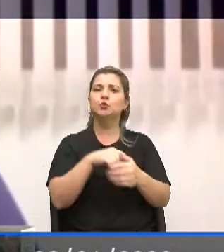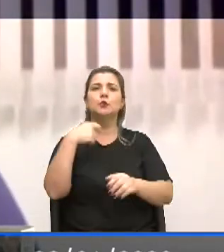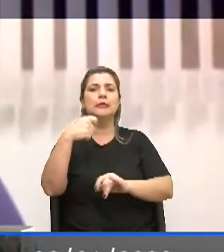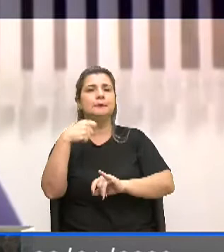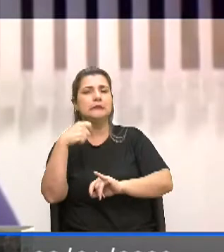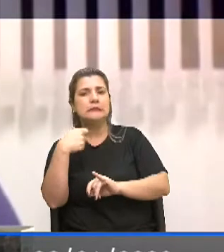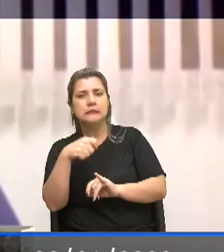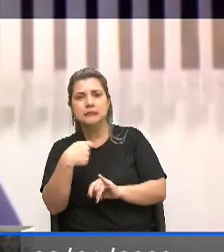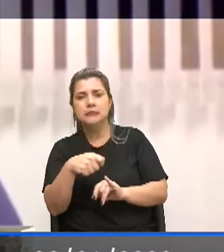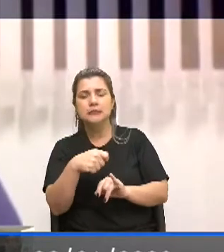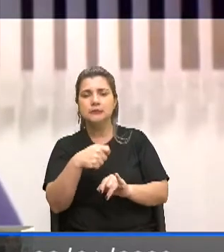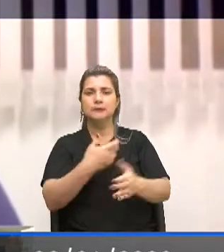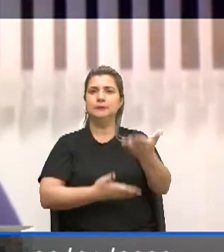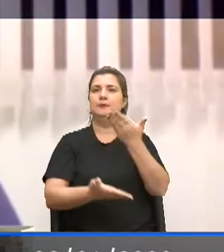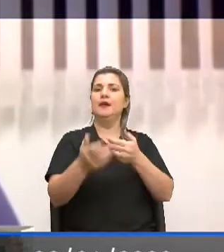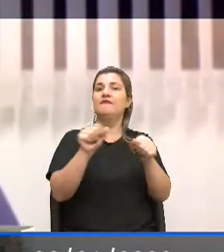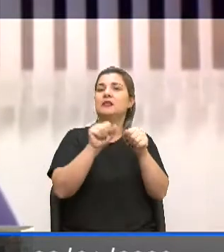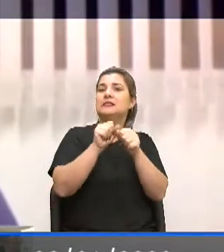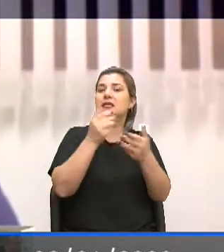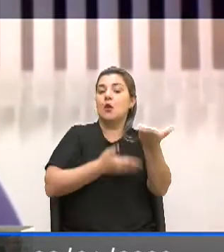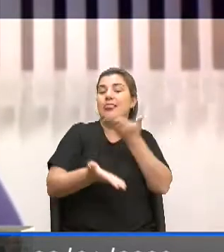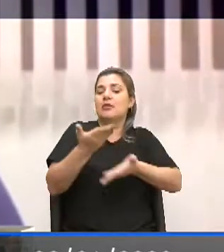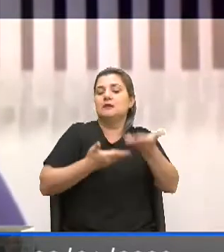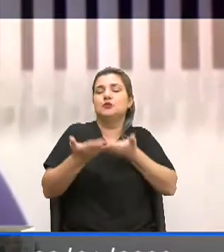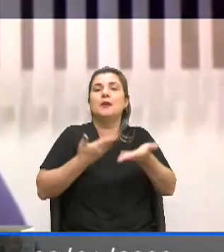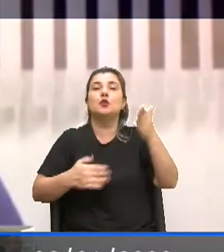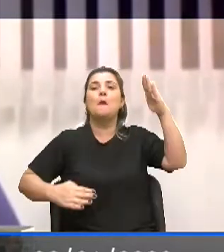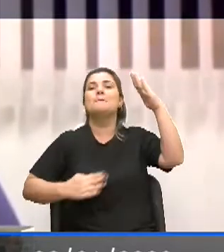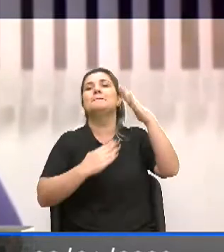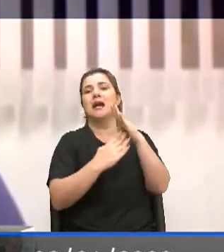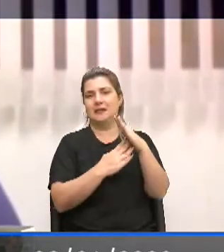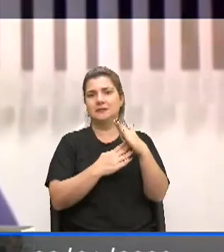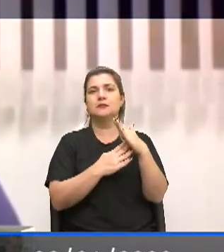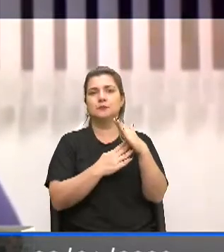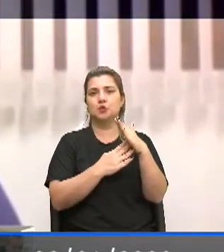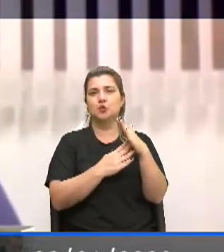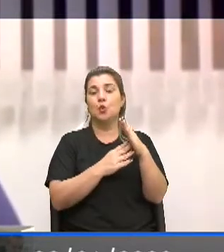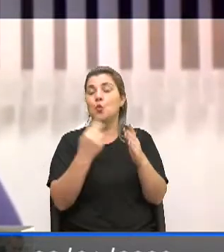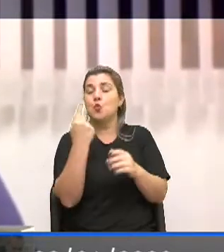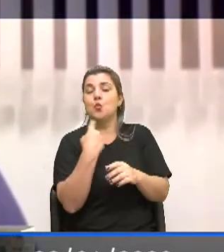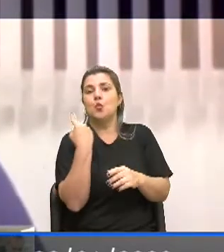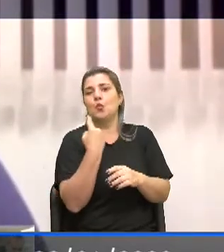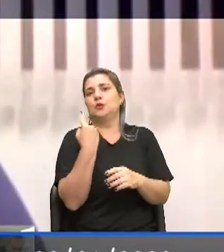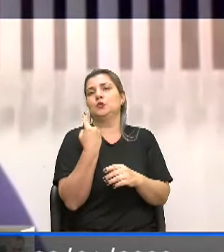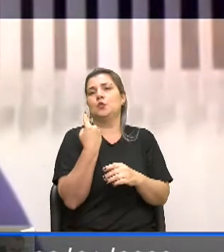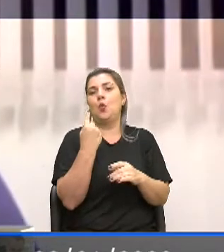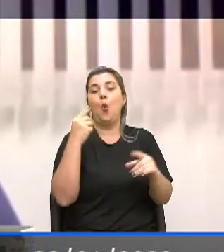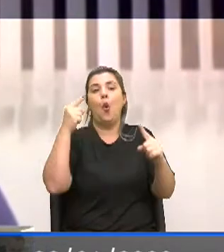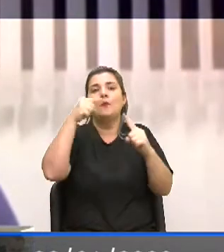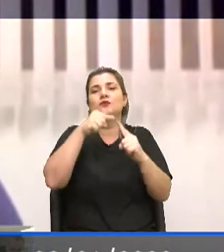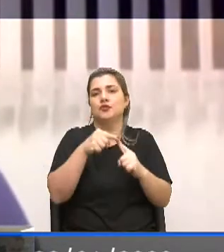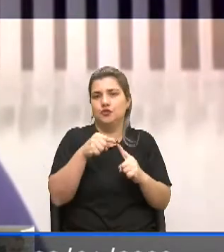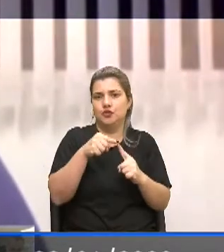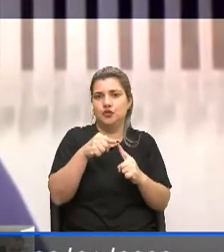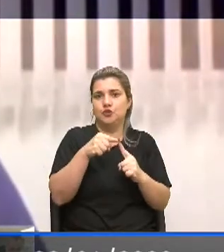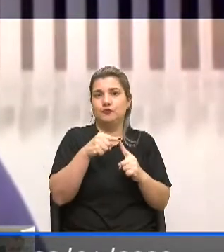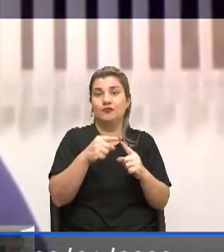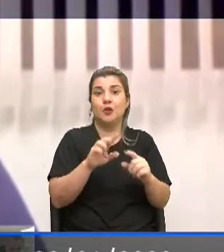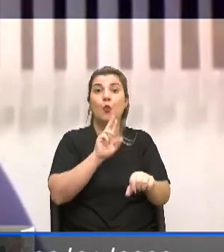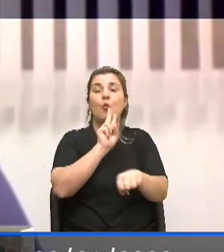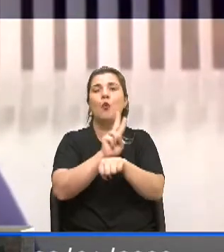seja atendido o máximo possível com este único objetivo, que é a proteção da vida de todos